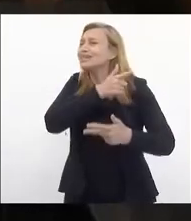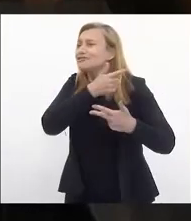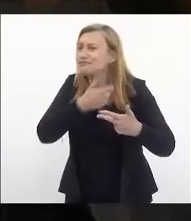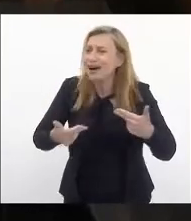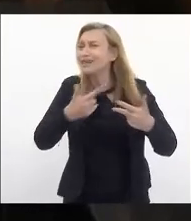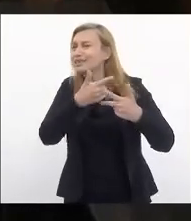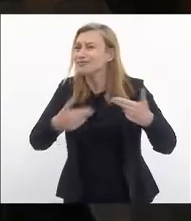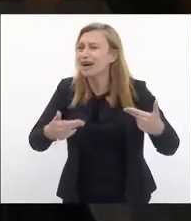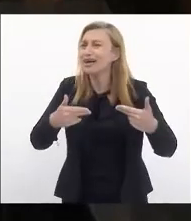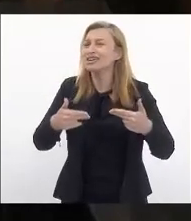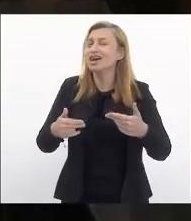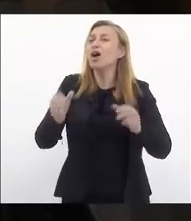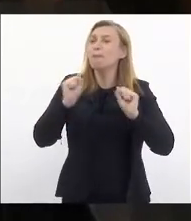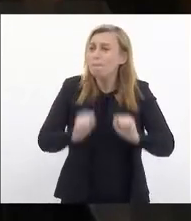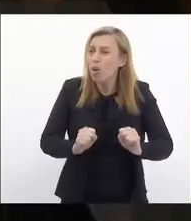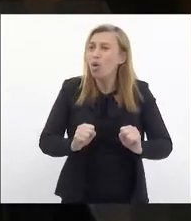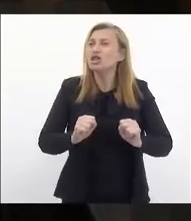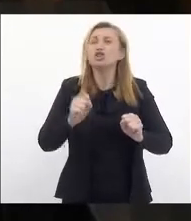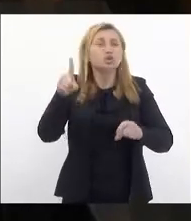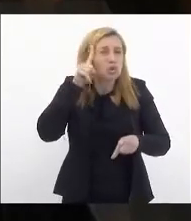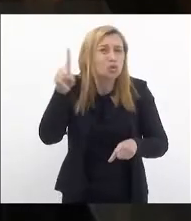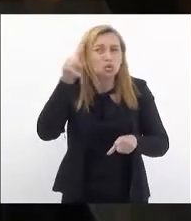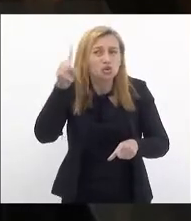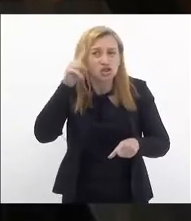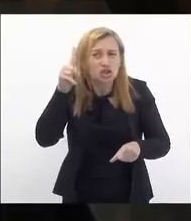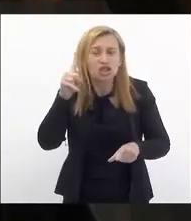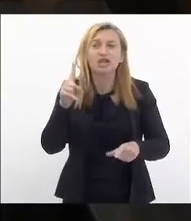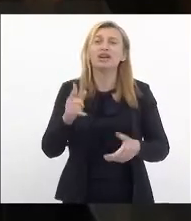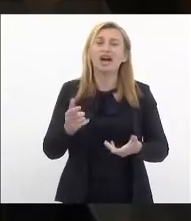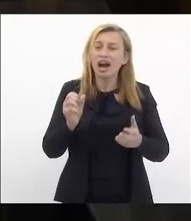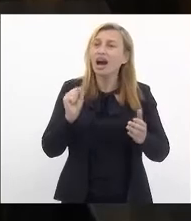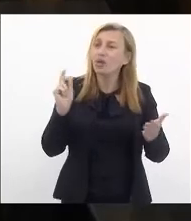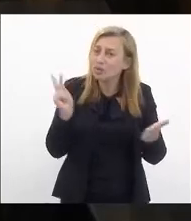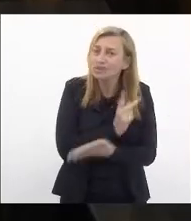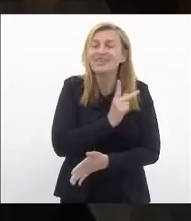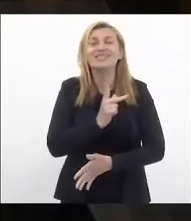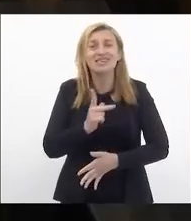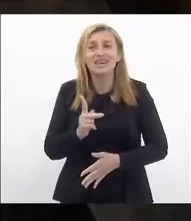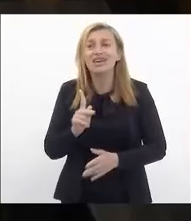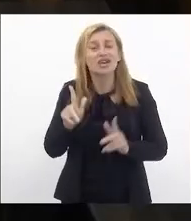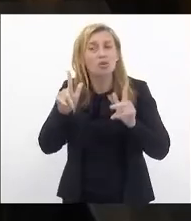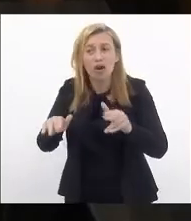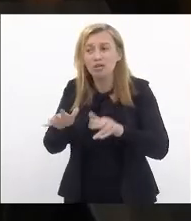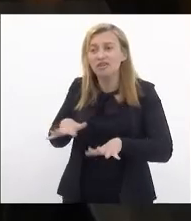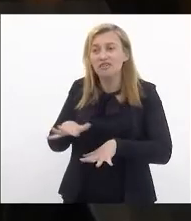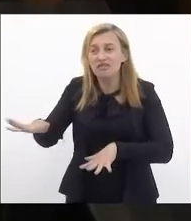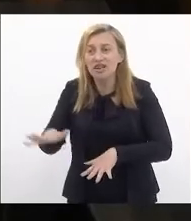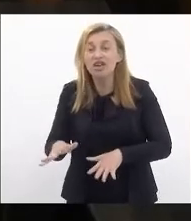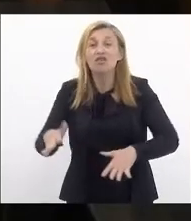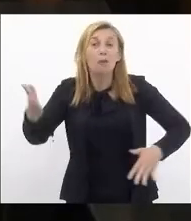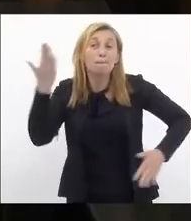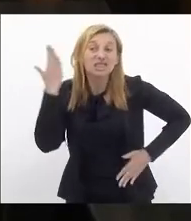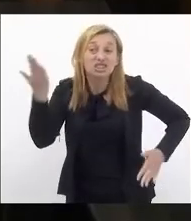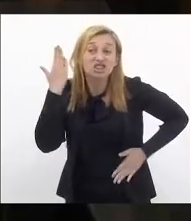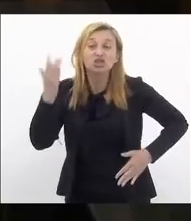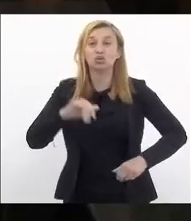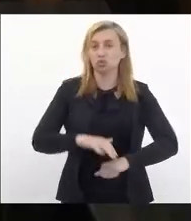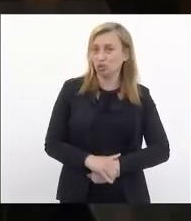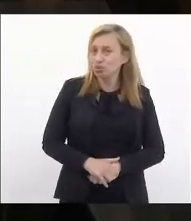vezes por mim acontece todo dia todo dia são vagabundos